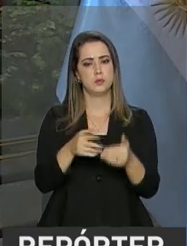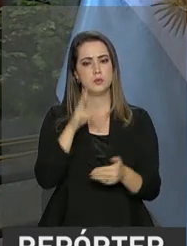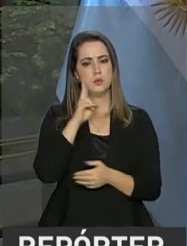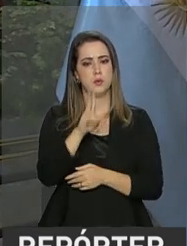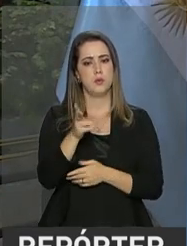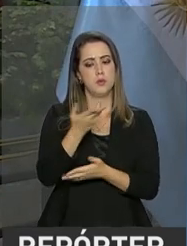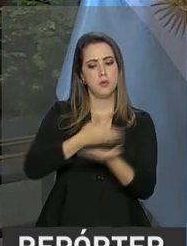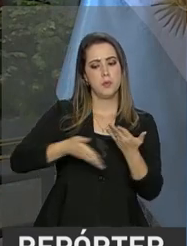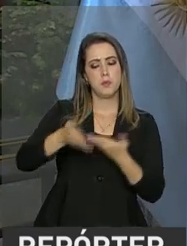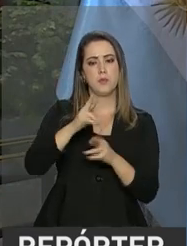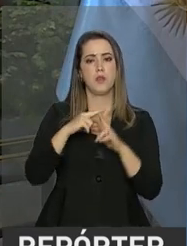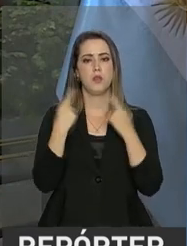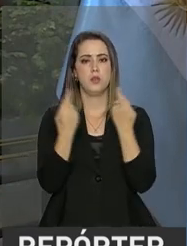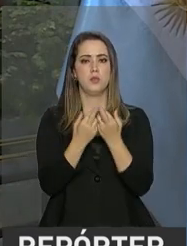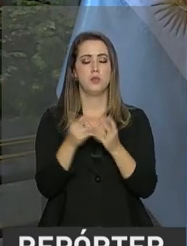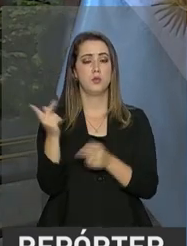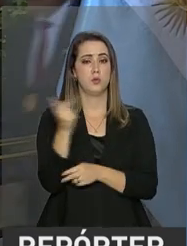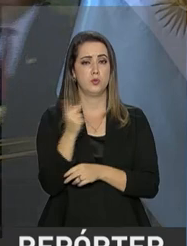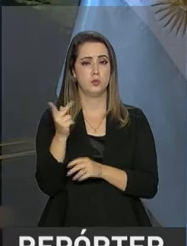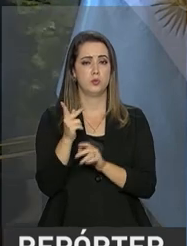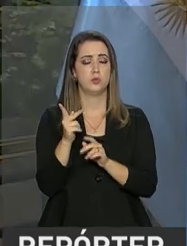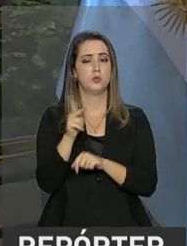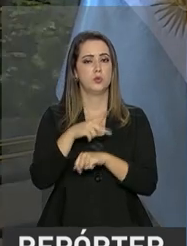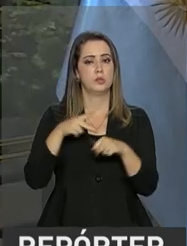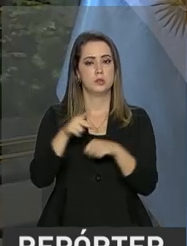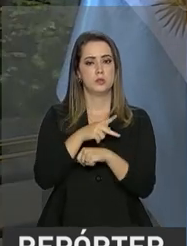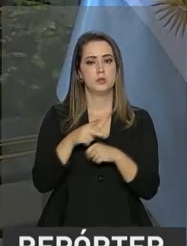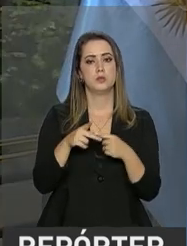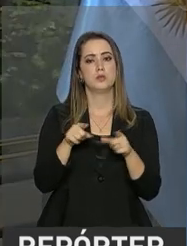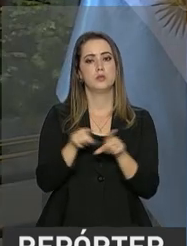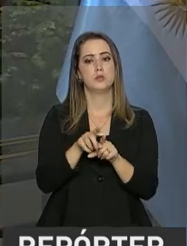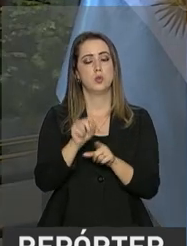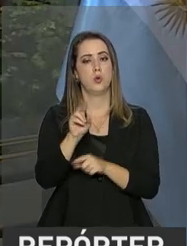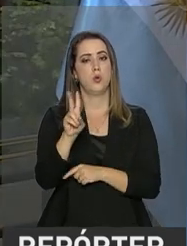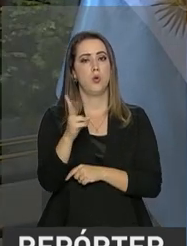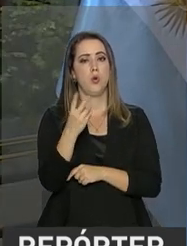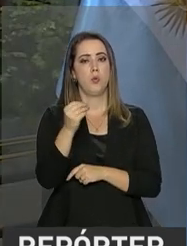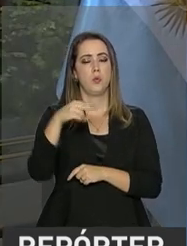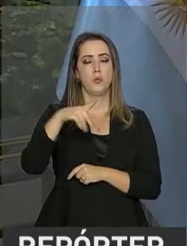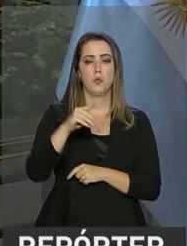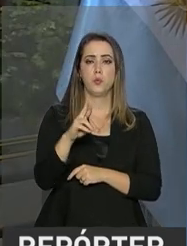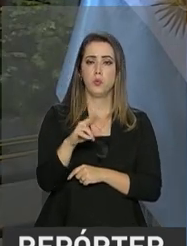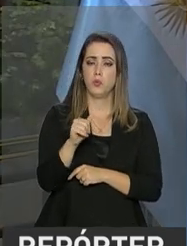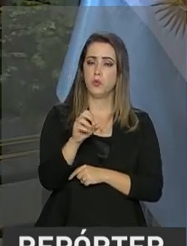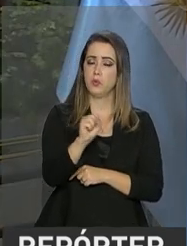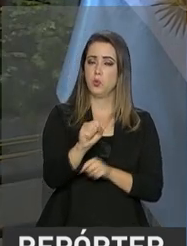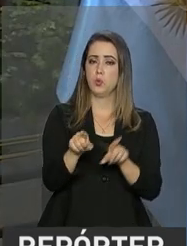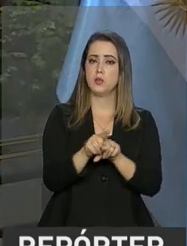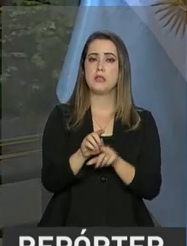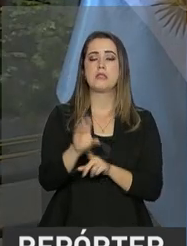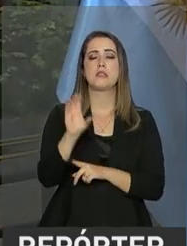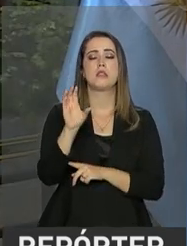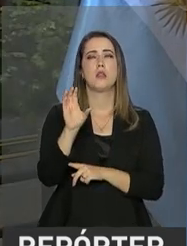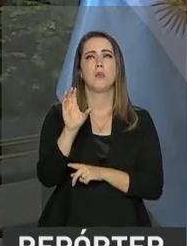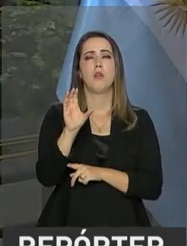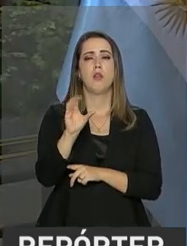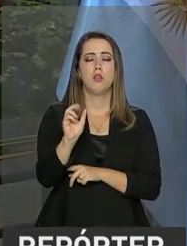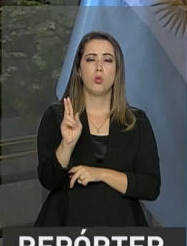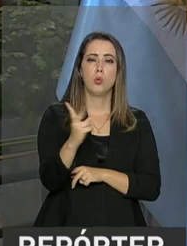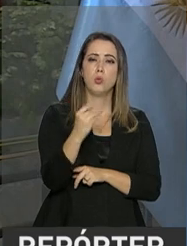reuniões bilaterais com os presidentes de Honduras, Juan Orlando Hernández, e do Chile, Sebastián Piñera,